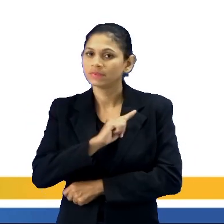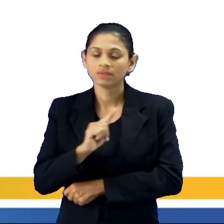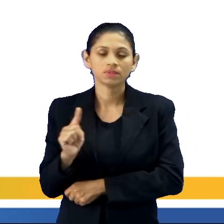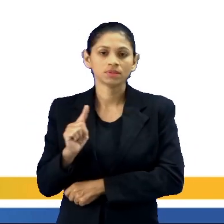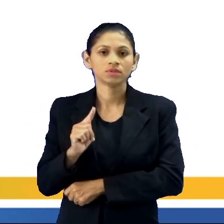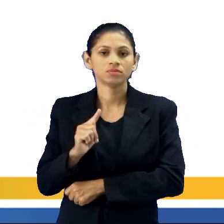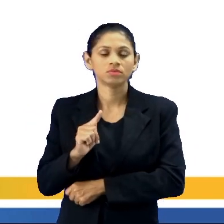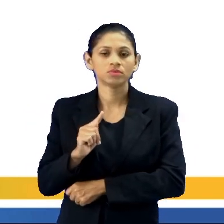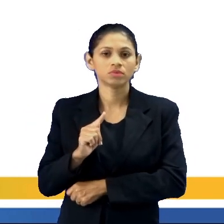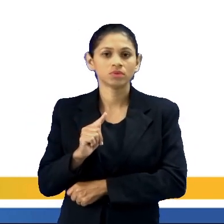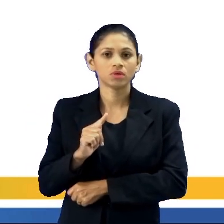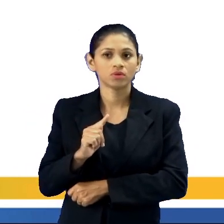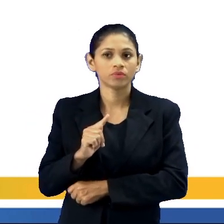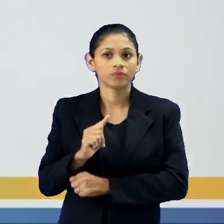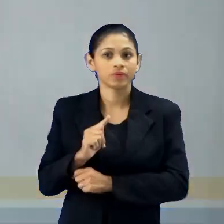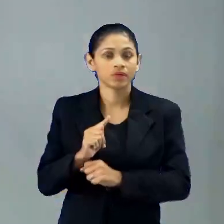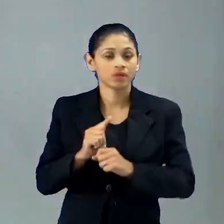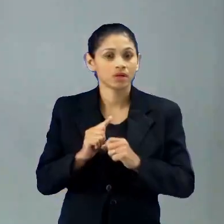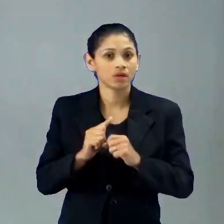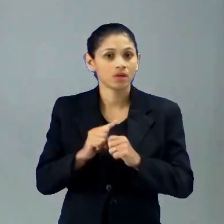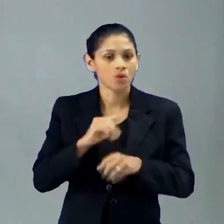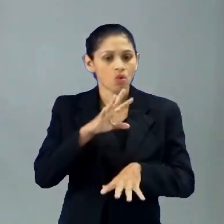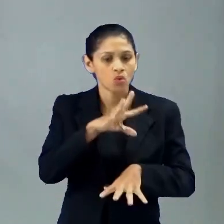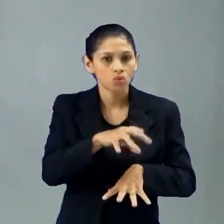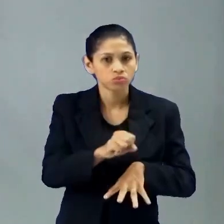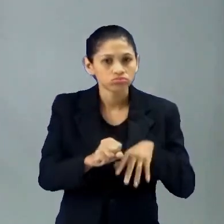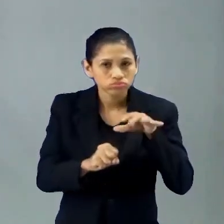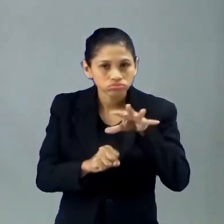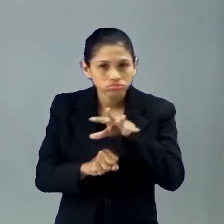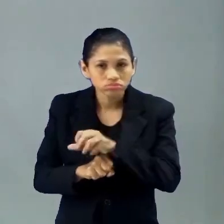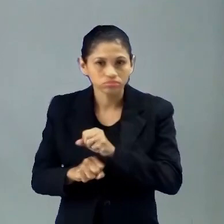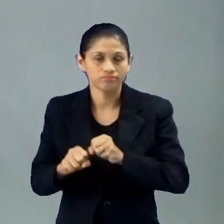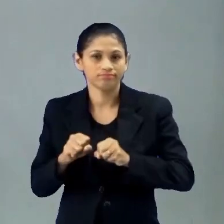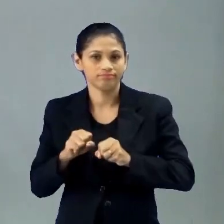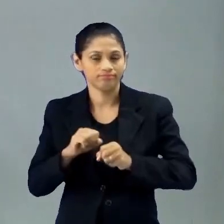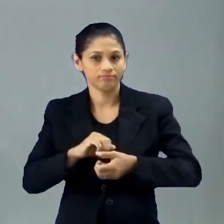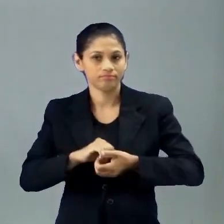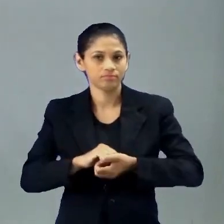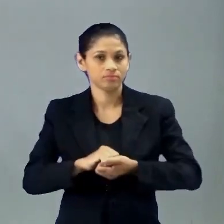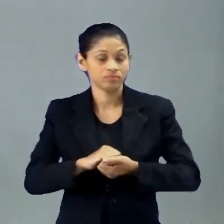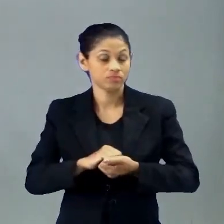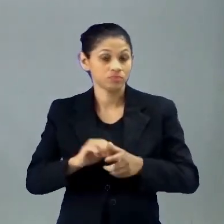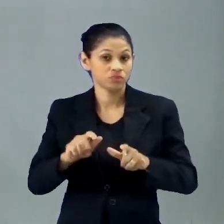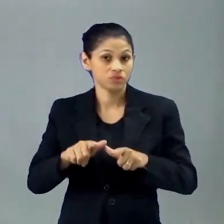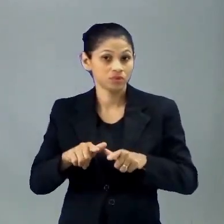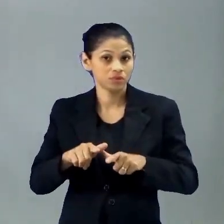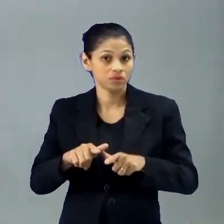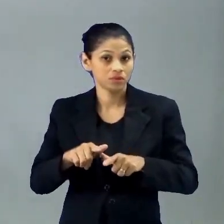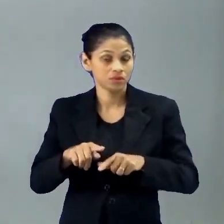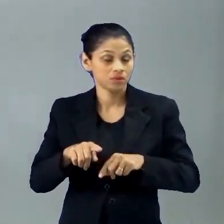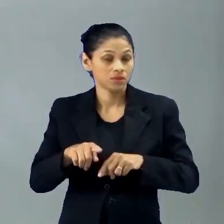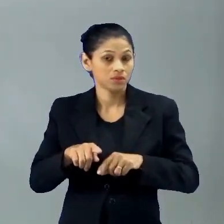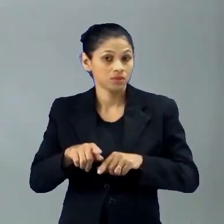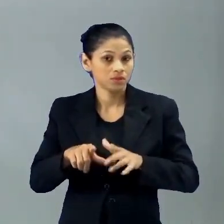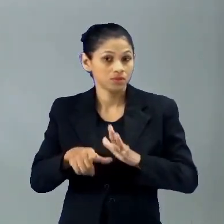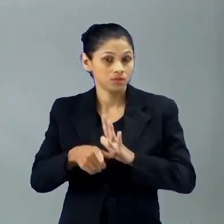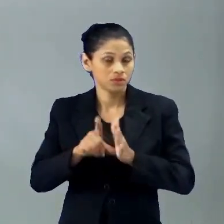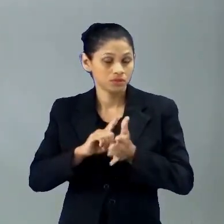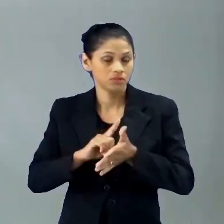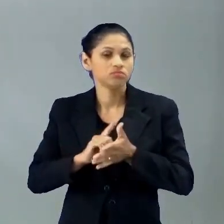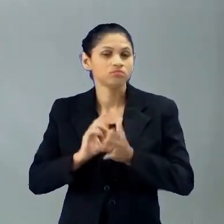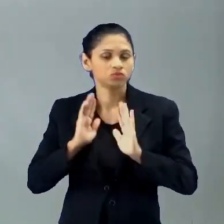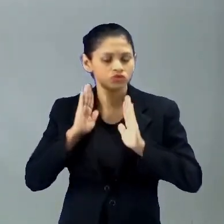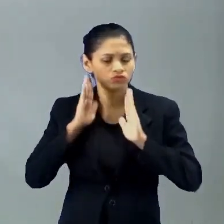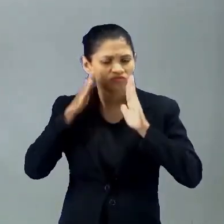e completamente exploradas. Então, antes de aprofundar esse conceito, nós